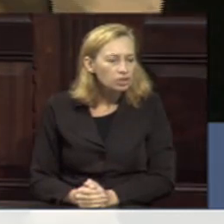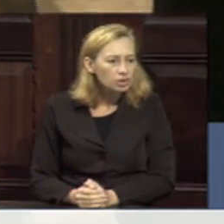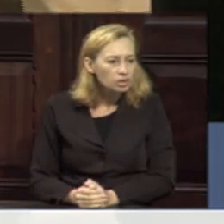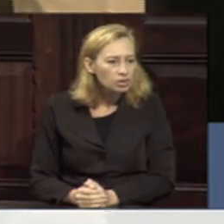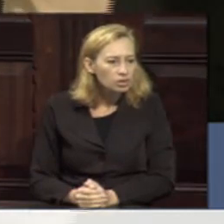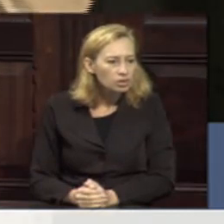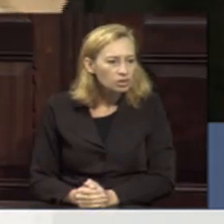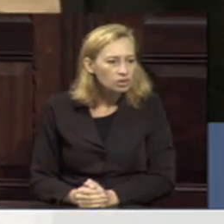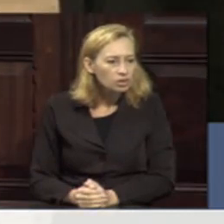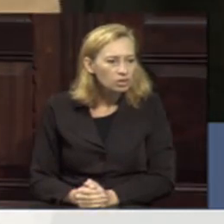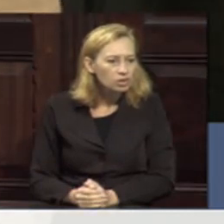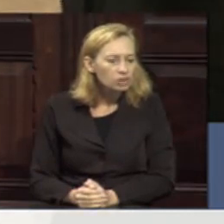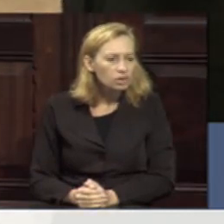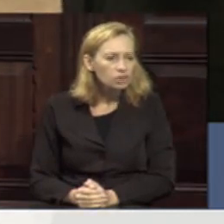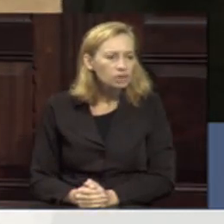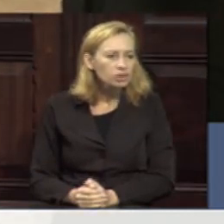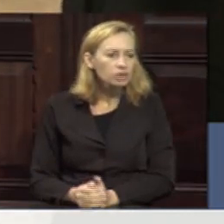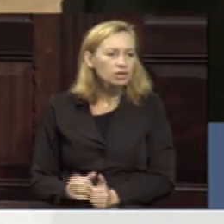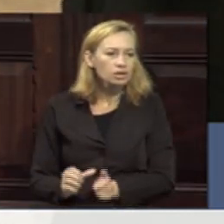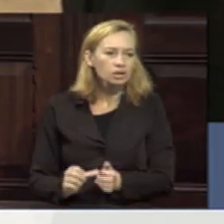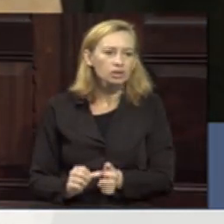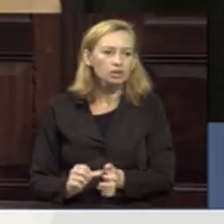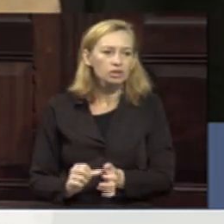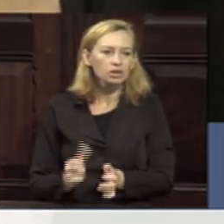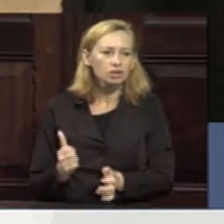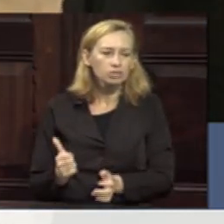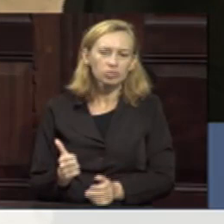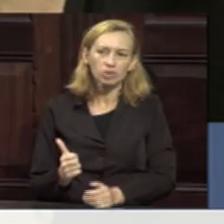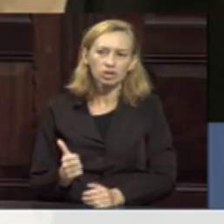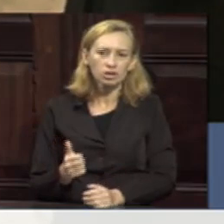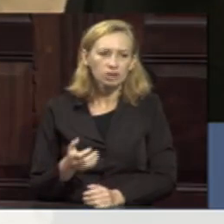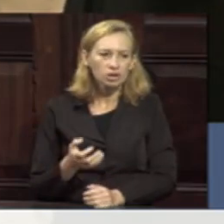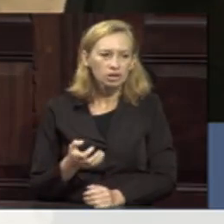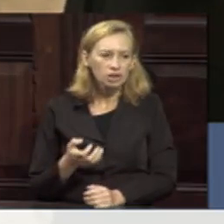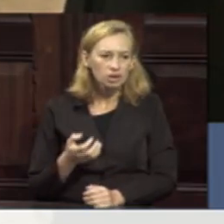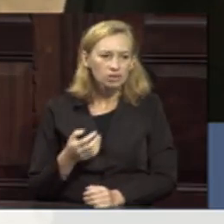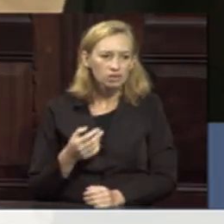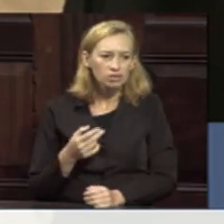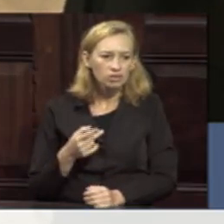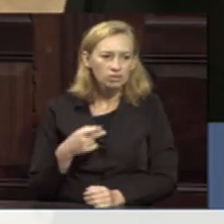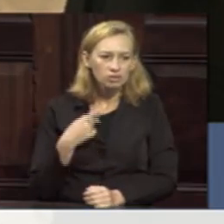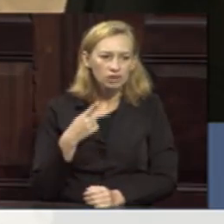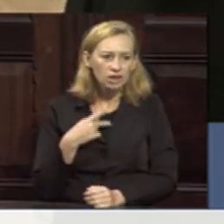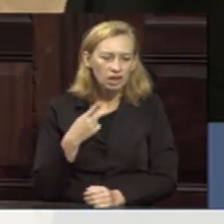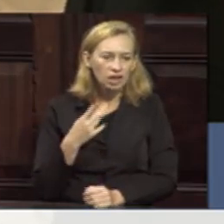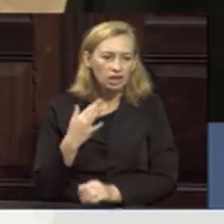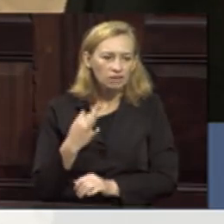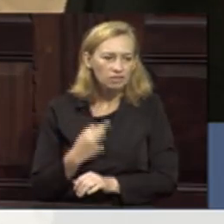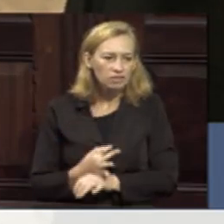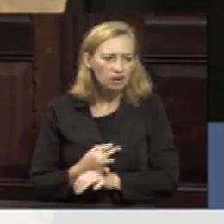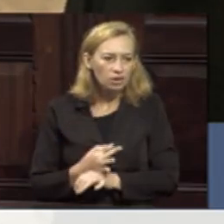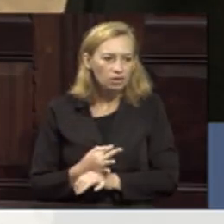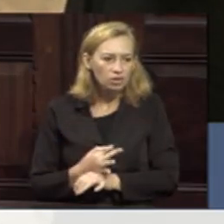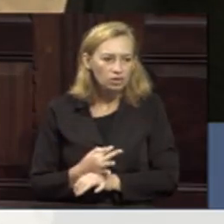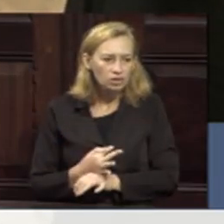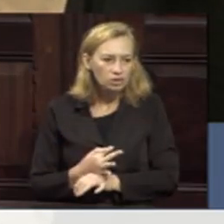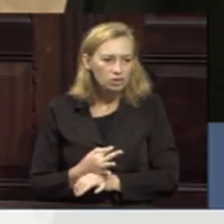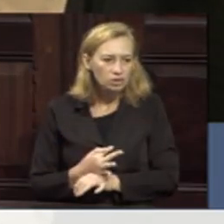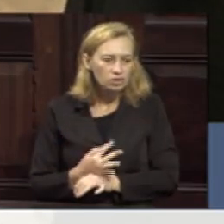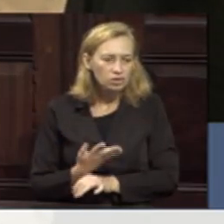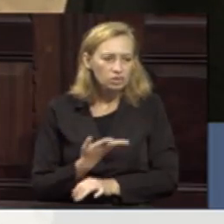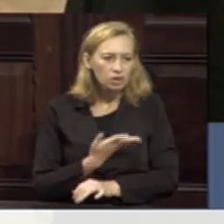eu primeiro quero justificar a ausência dos meus